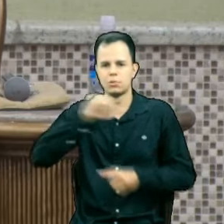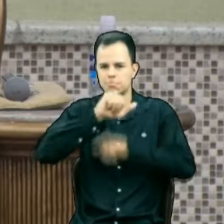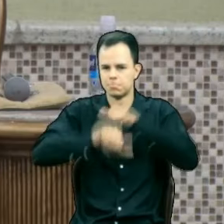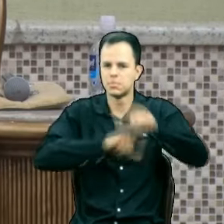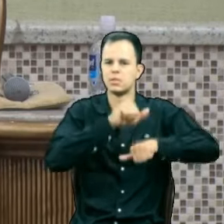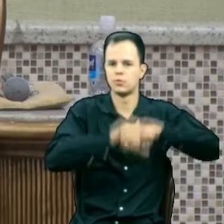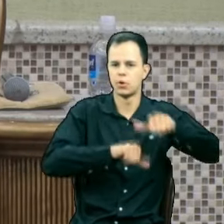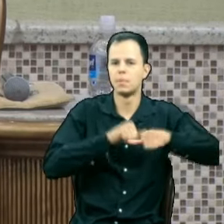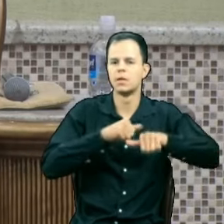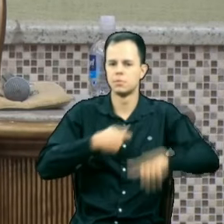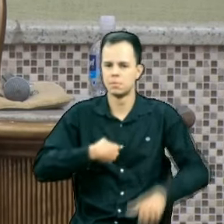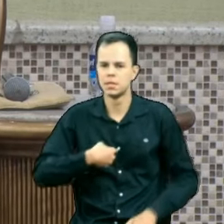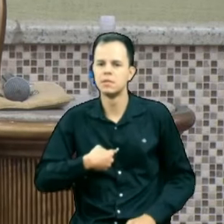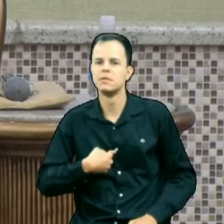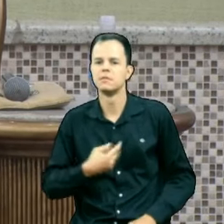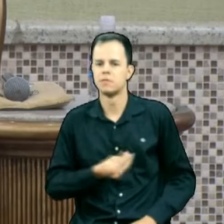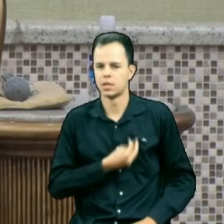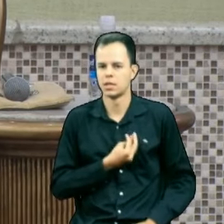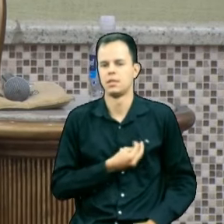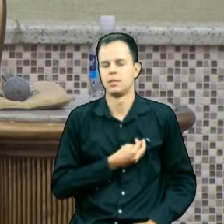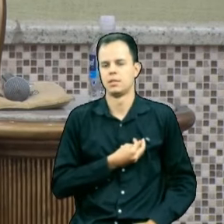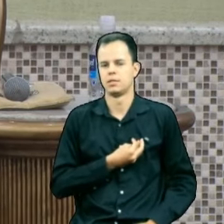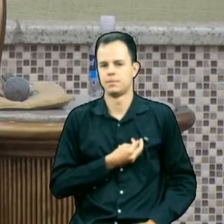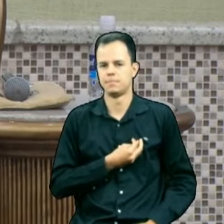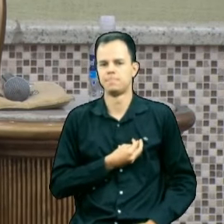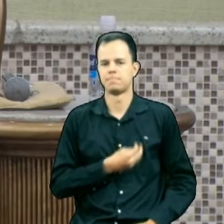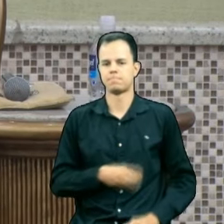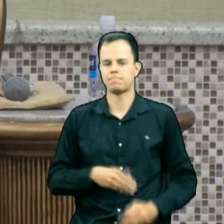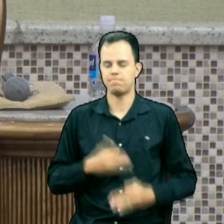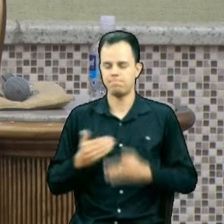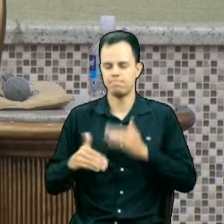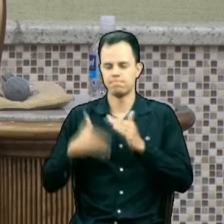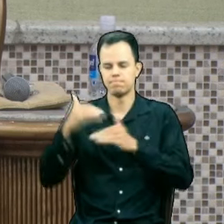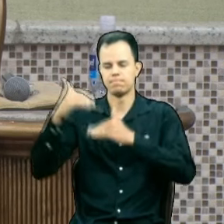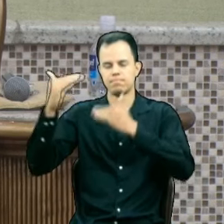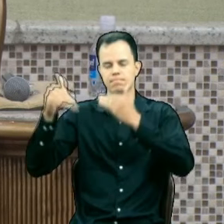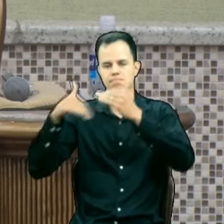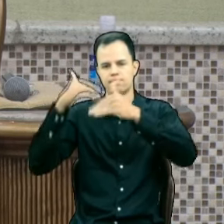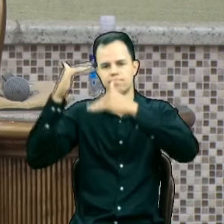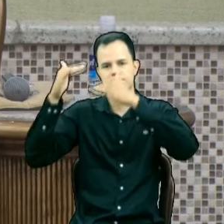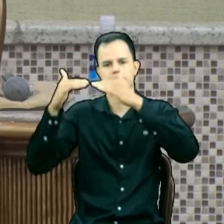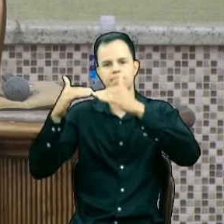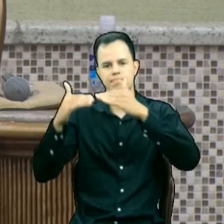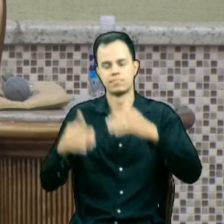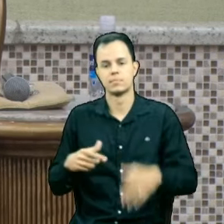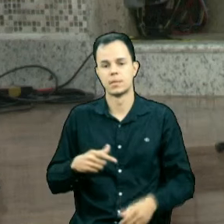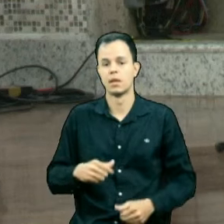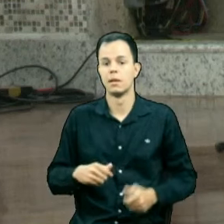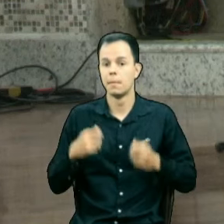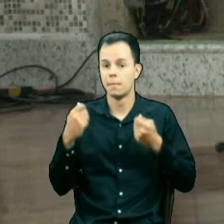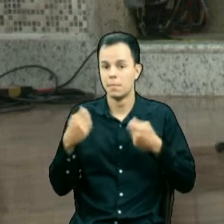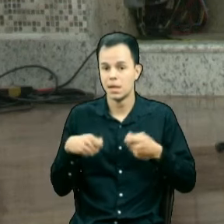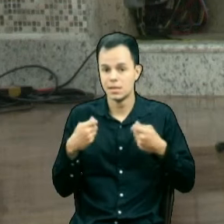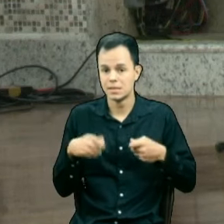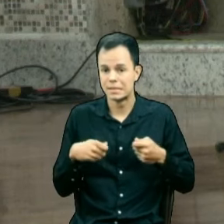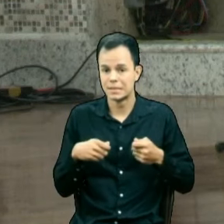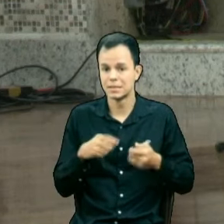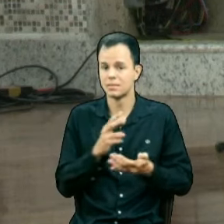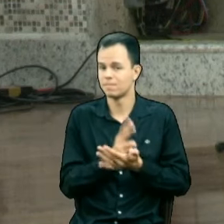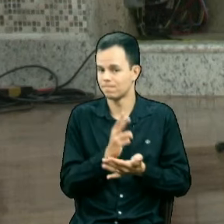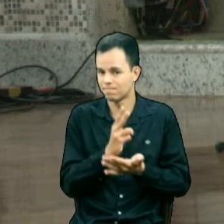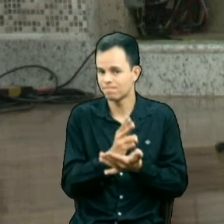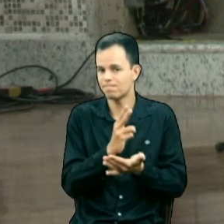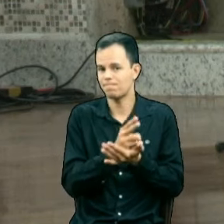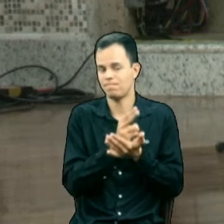essa experiência ela tem que ser de tempo em tempo regular em minha vida tem que ser algo progressivo